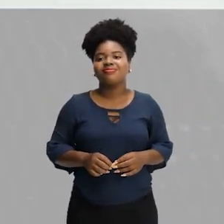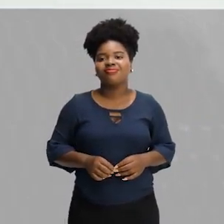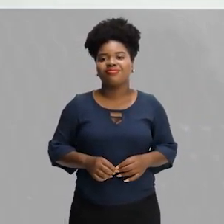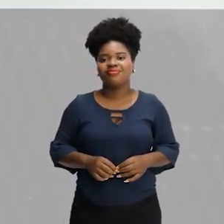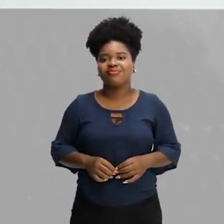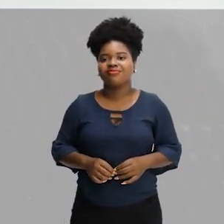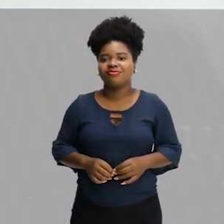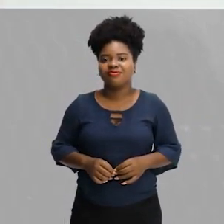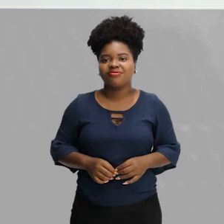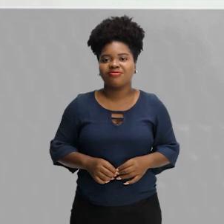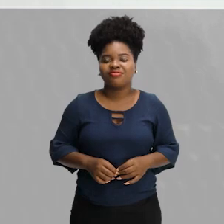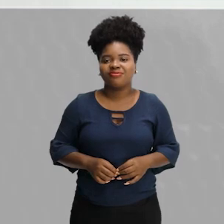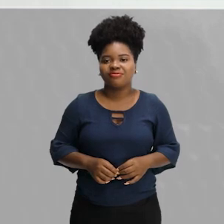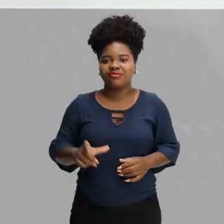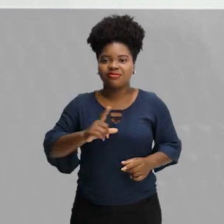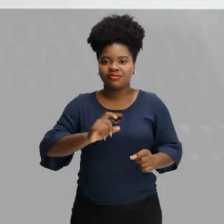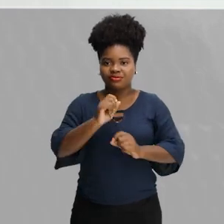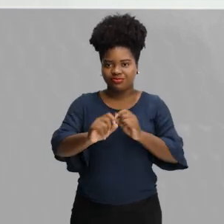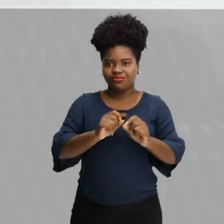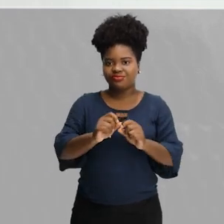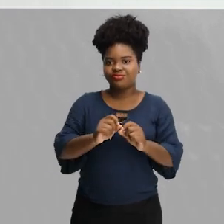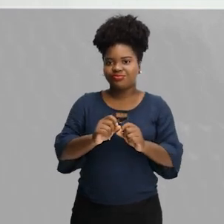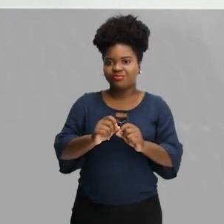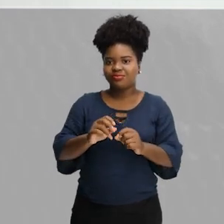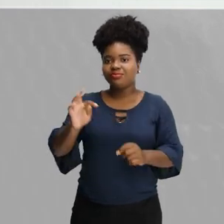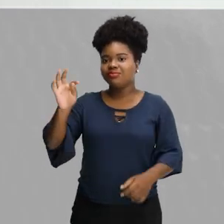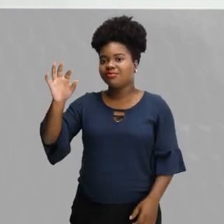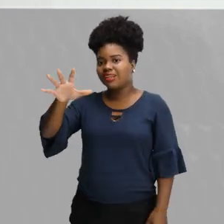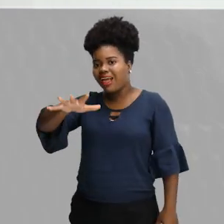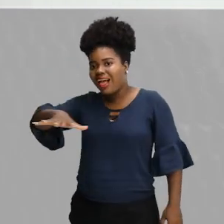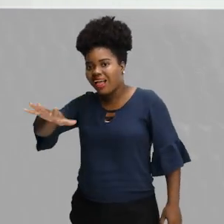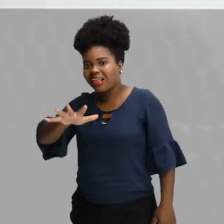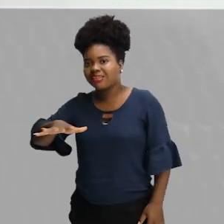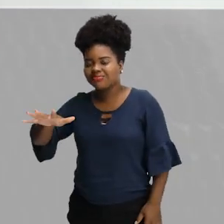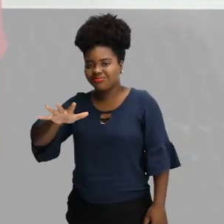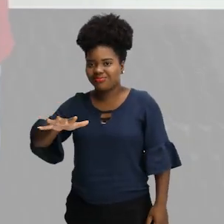seguinte. Eu tenho as chamadas terras